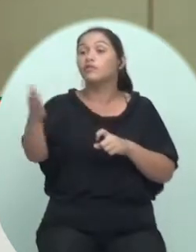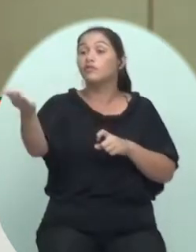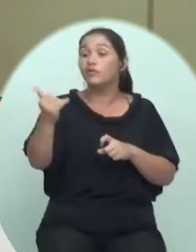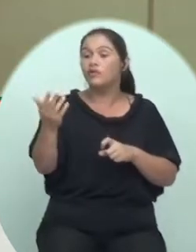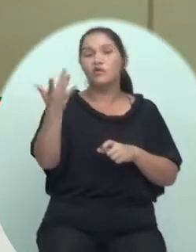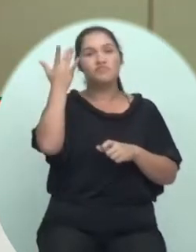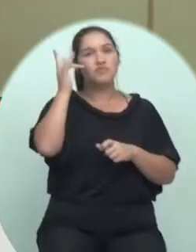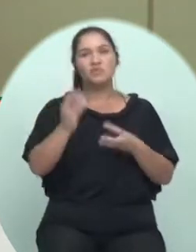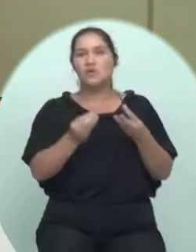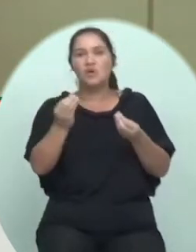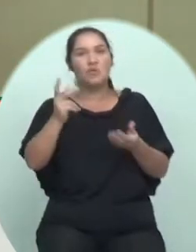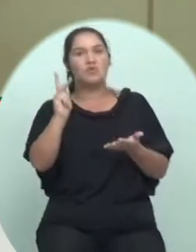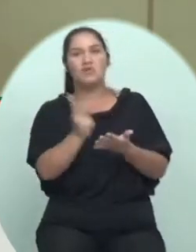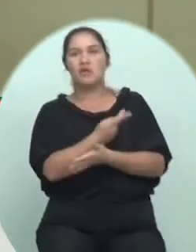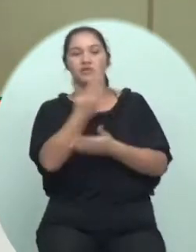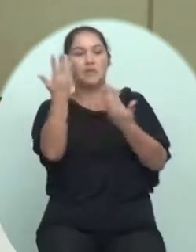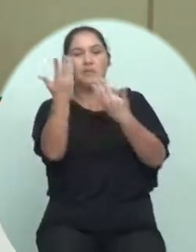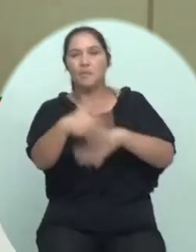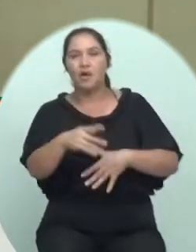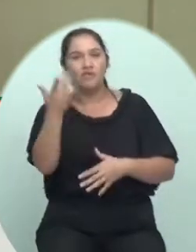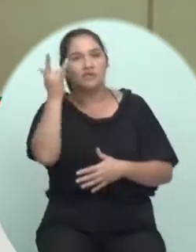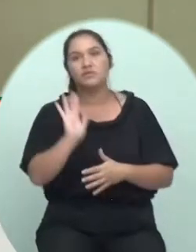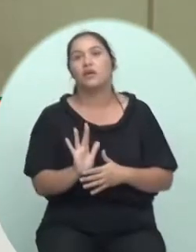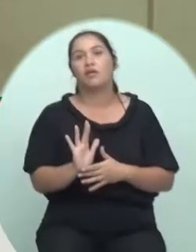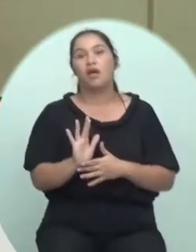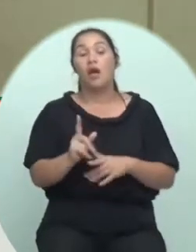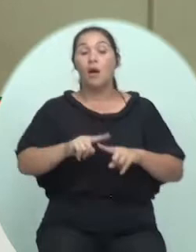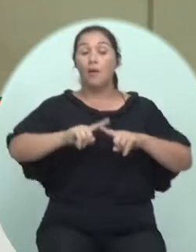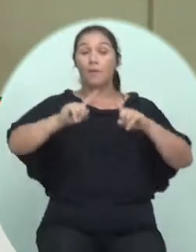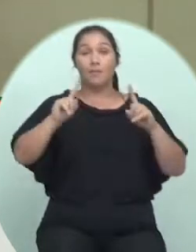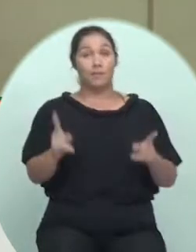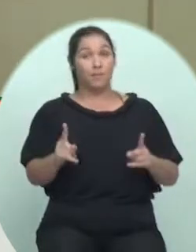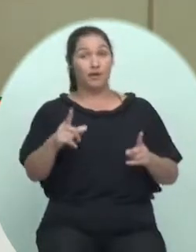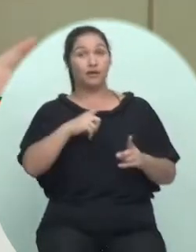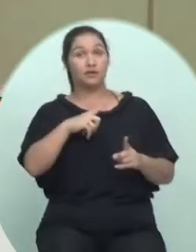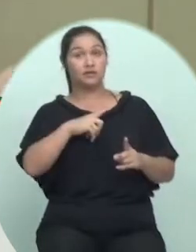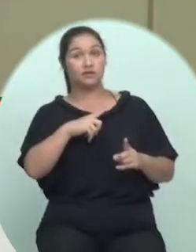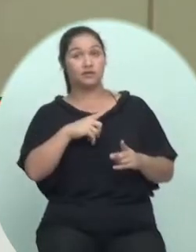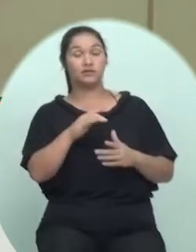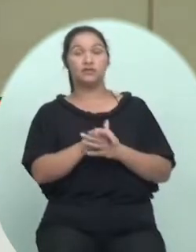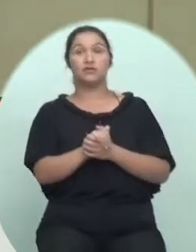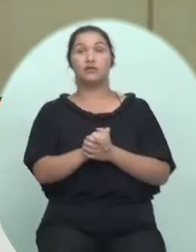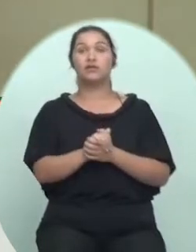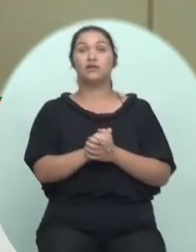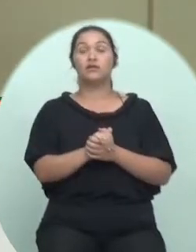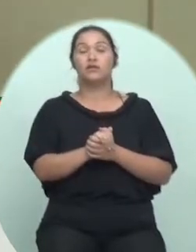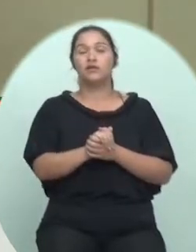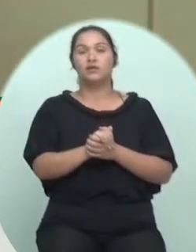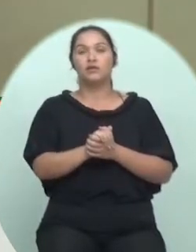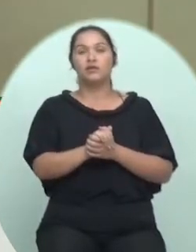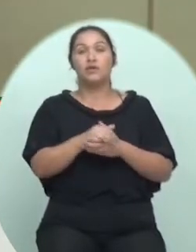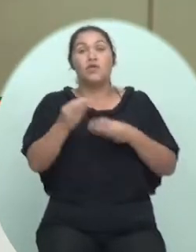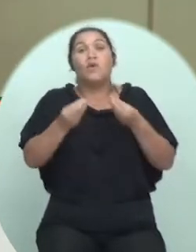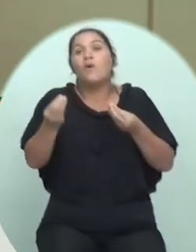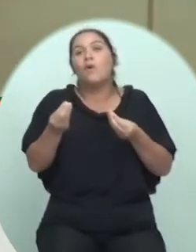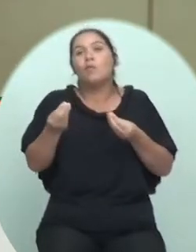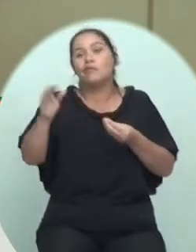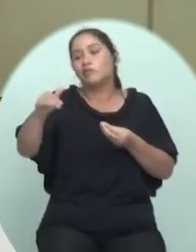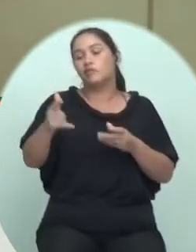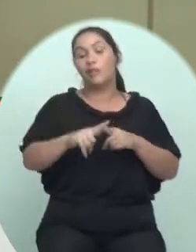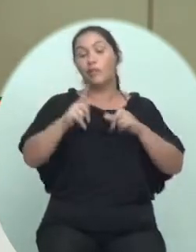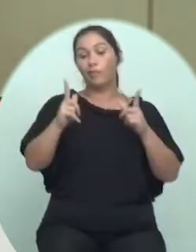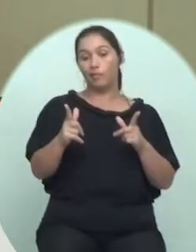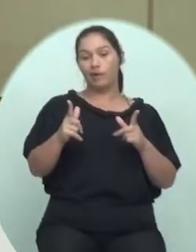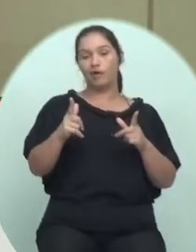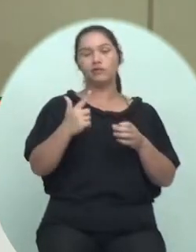concurso, não sei se tem, de repente, do processo seletivo, ou se tem um concurso em aberto, não sei dizer, mas que o município